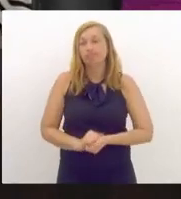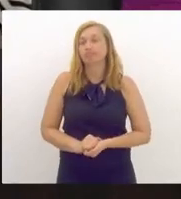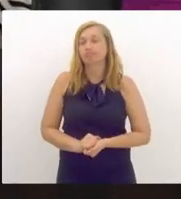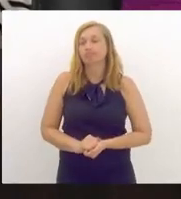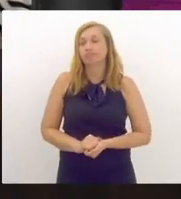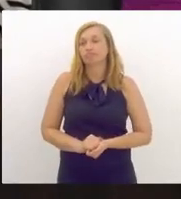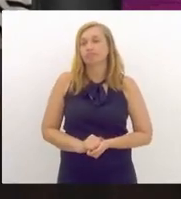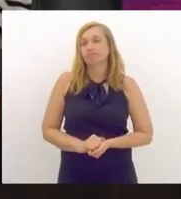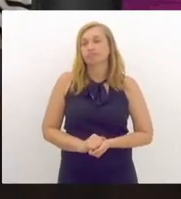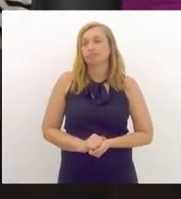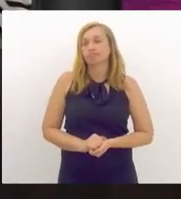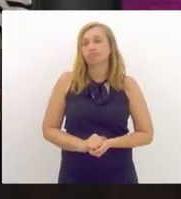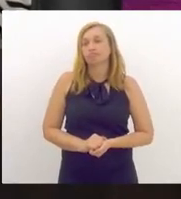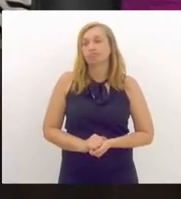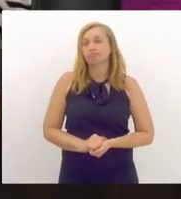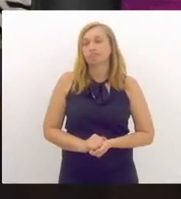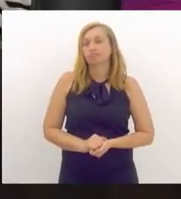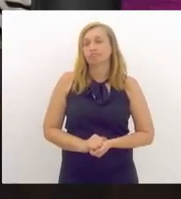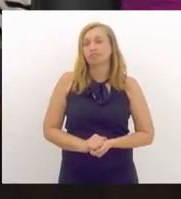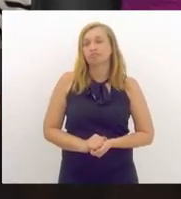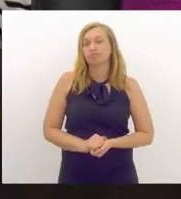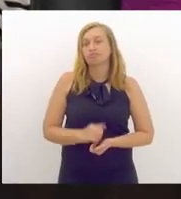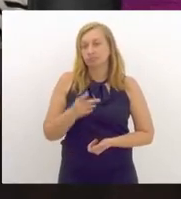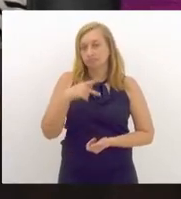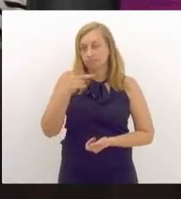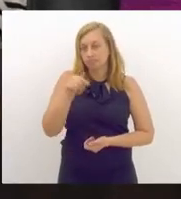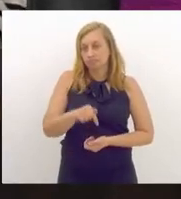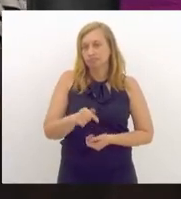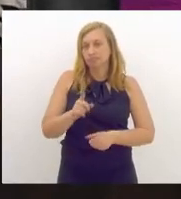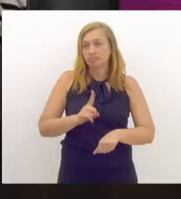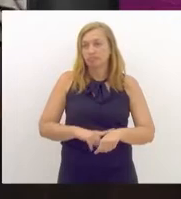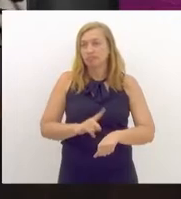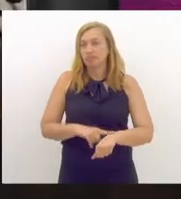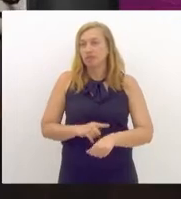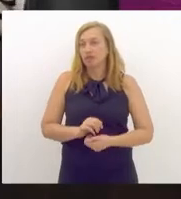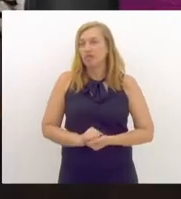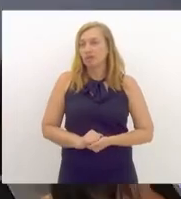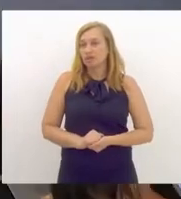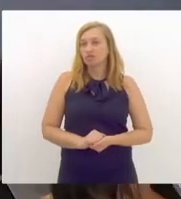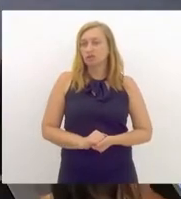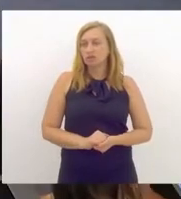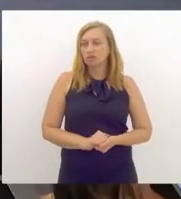que eu a minha contribuição aqui nesse momento